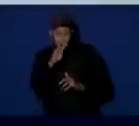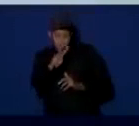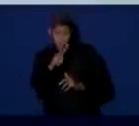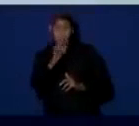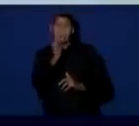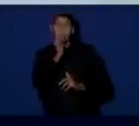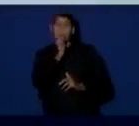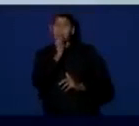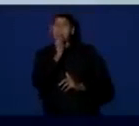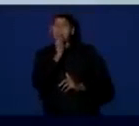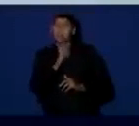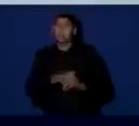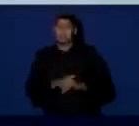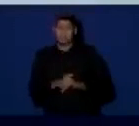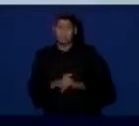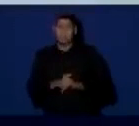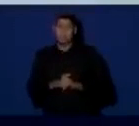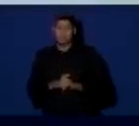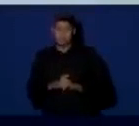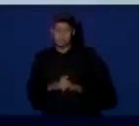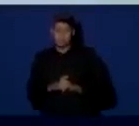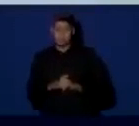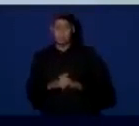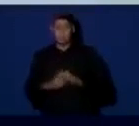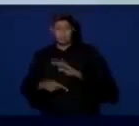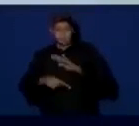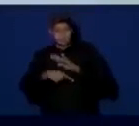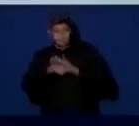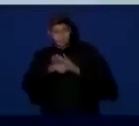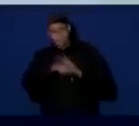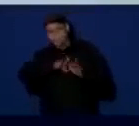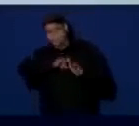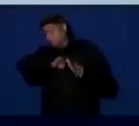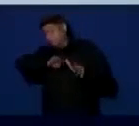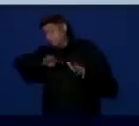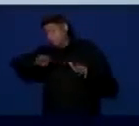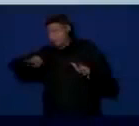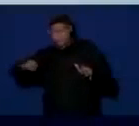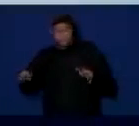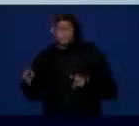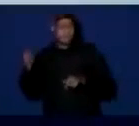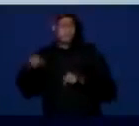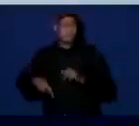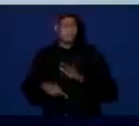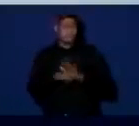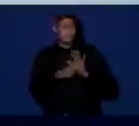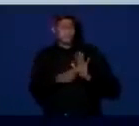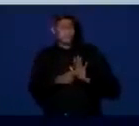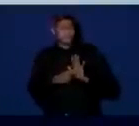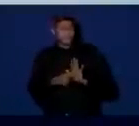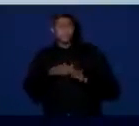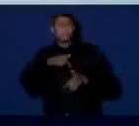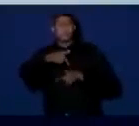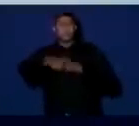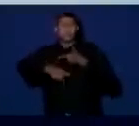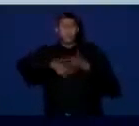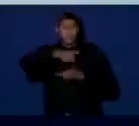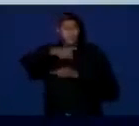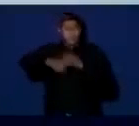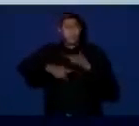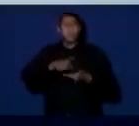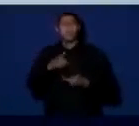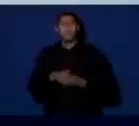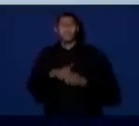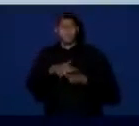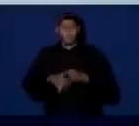como níveis da quit rate, que é um indicador do mercado de trabalho, que a gente